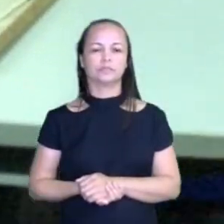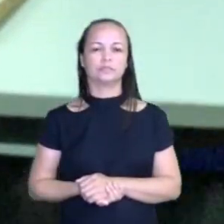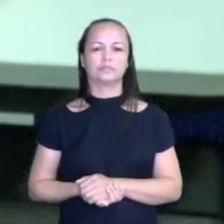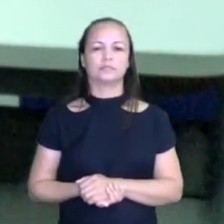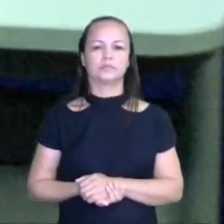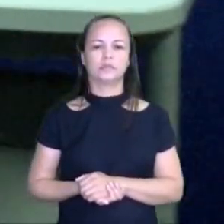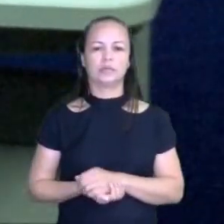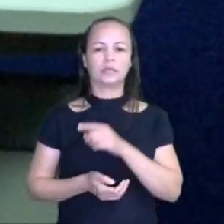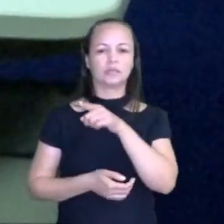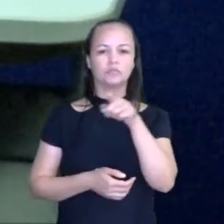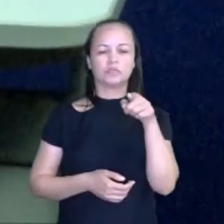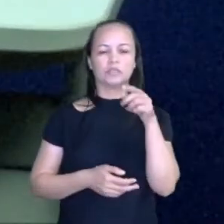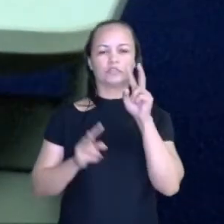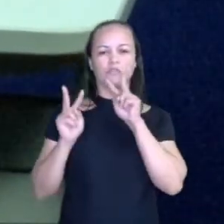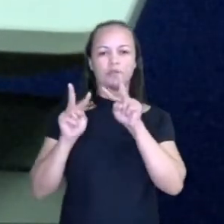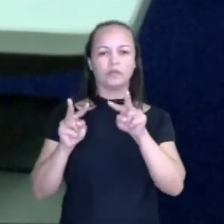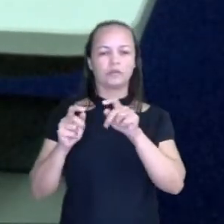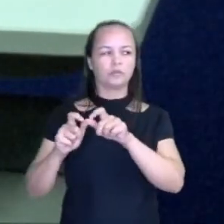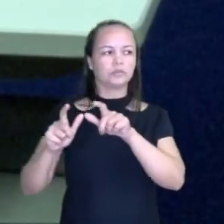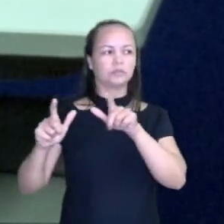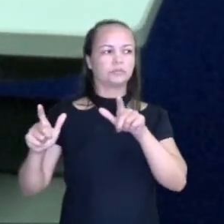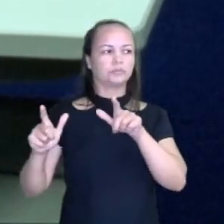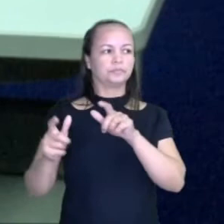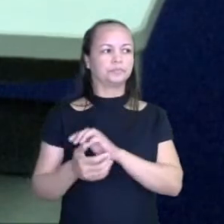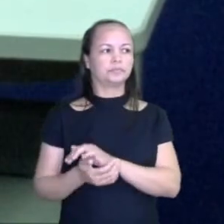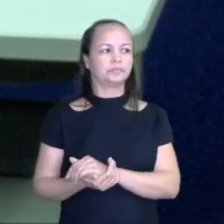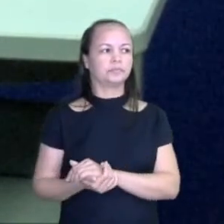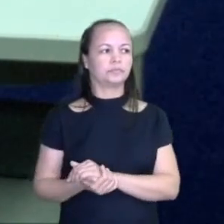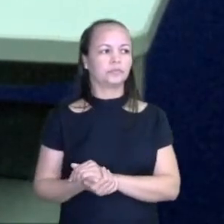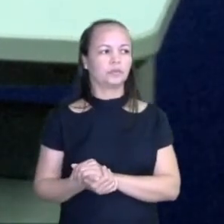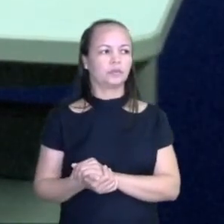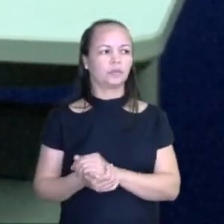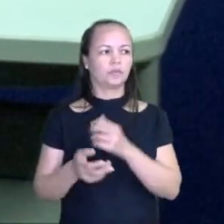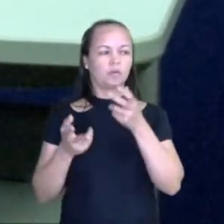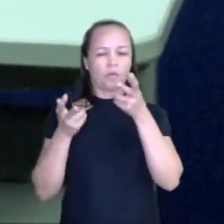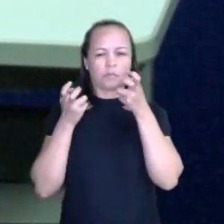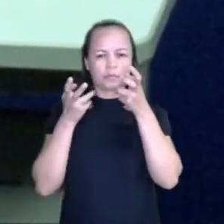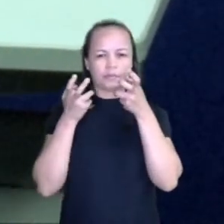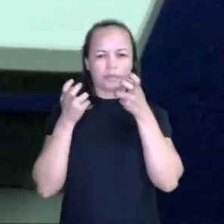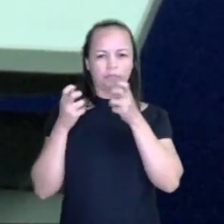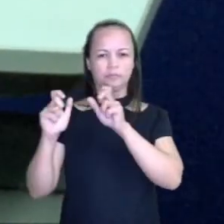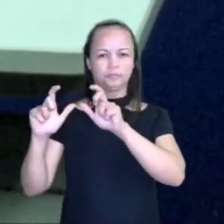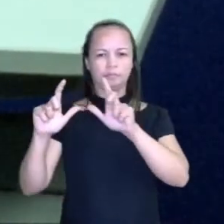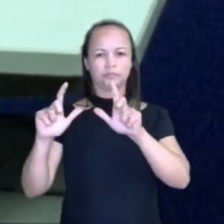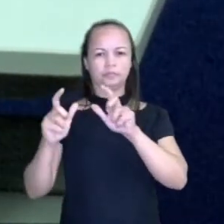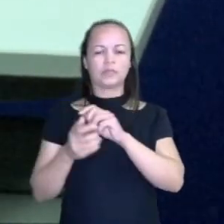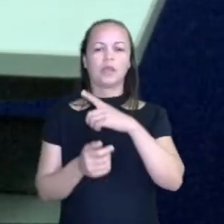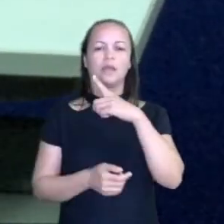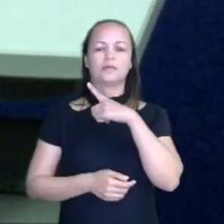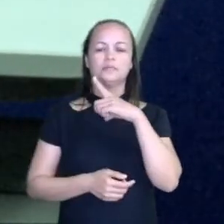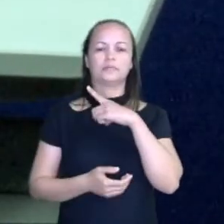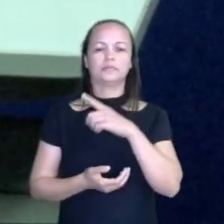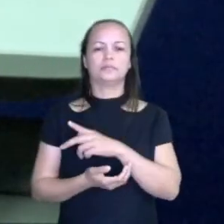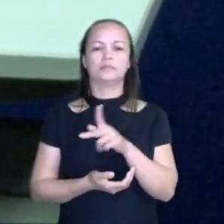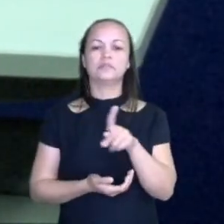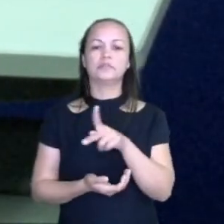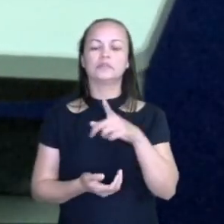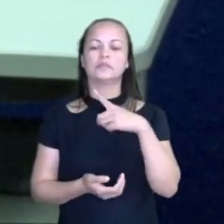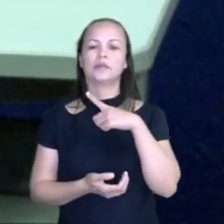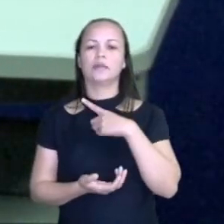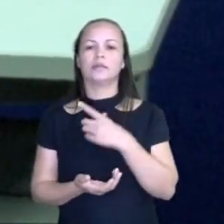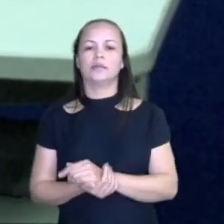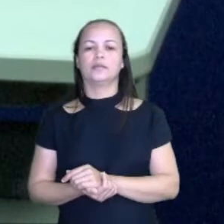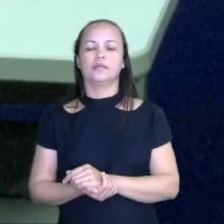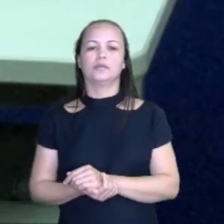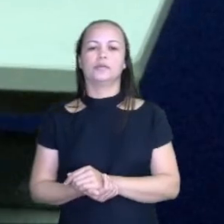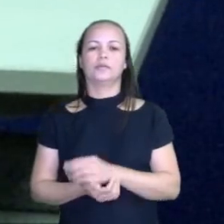pouquinho aí para gente conseguir viver e vou levantar só um pouquinho com vocês ver aí tá ó e eu tenho aqui o